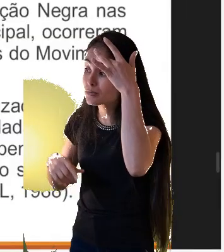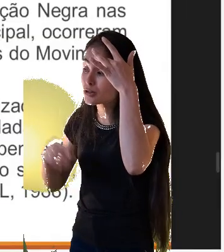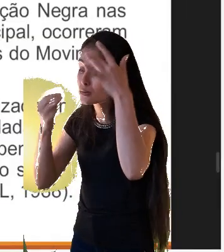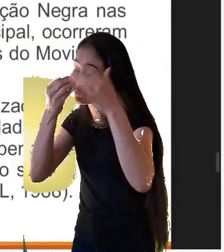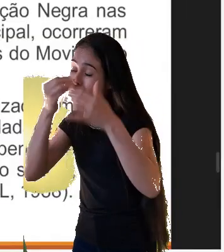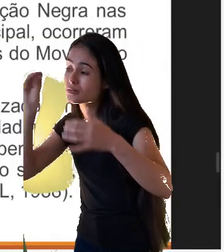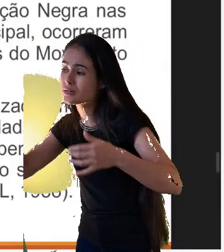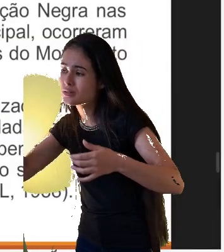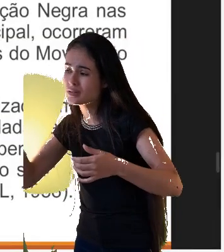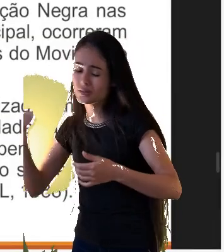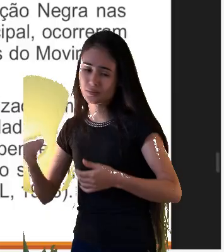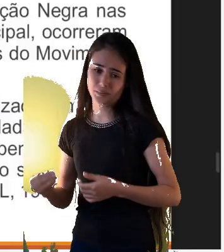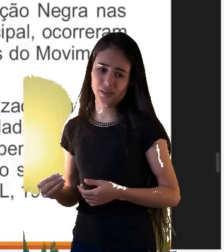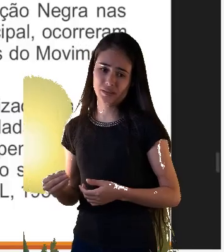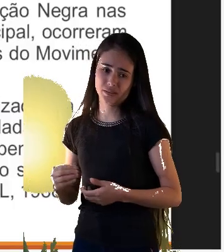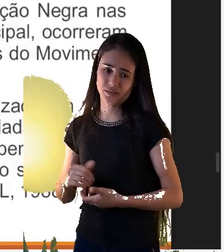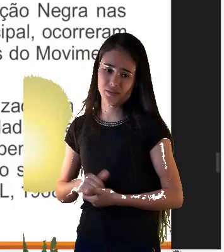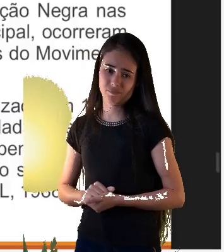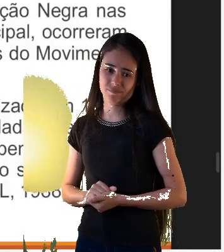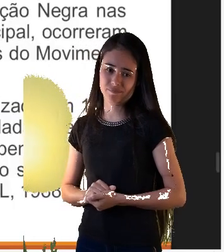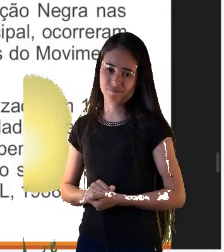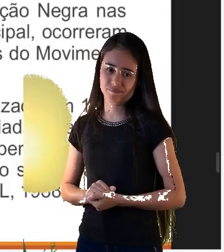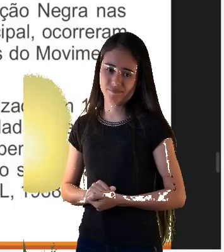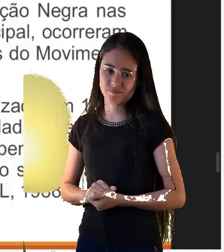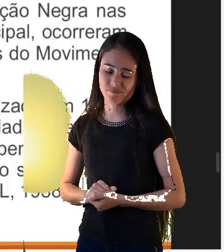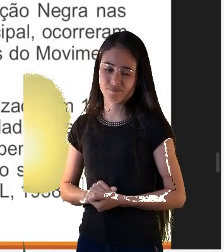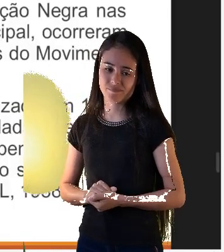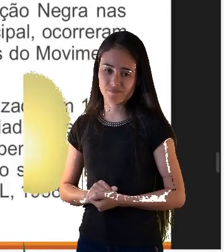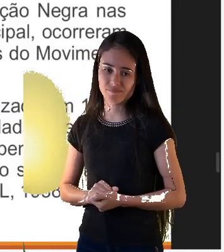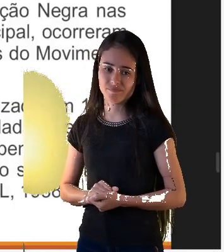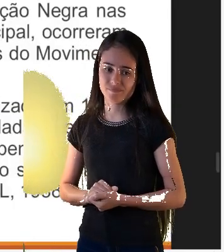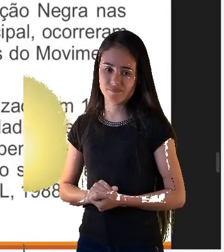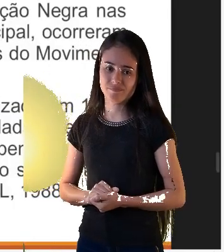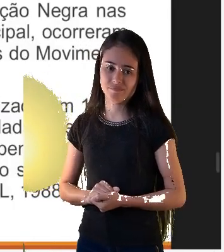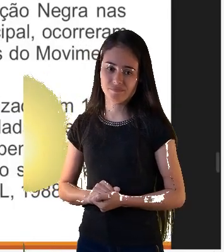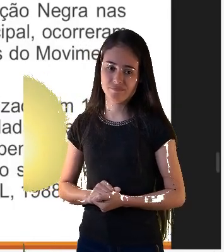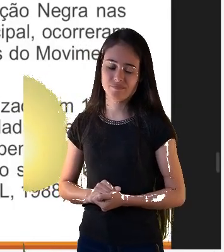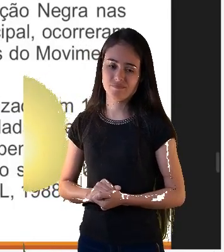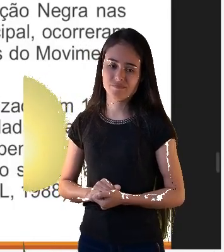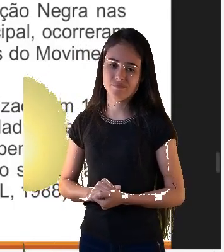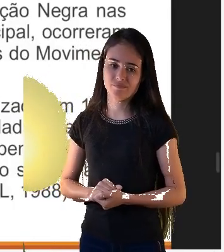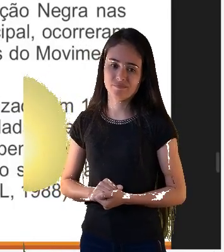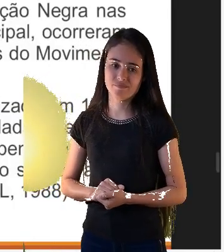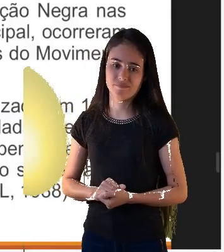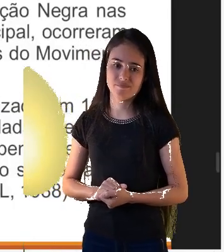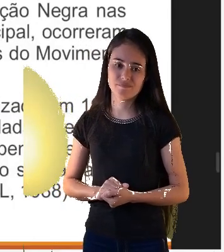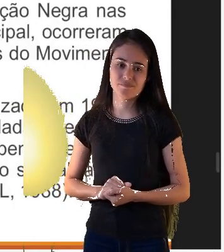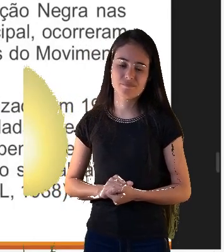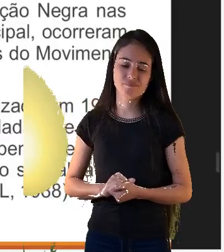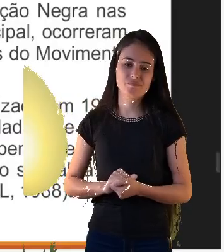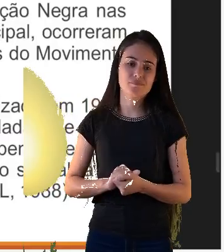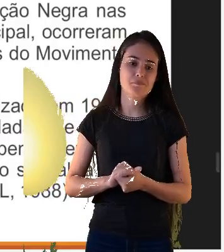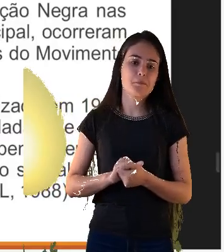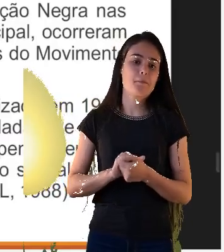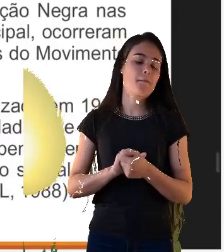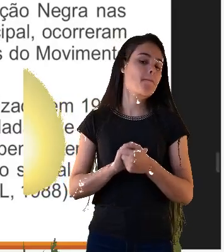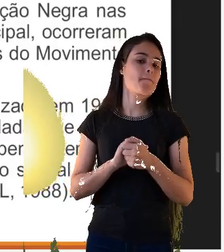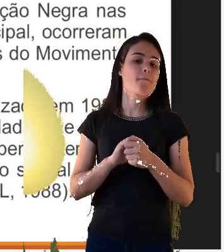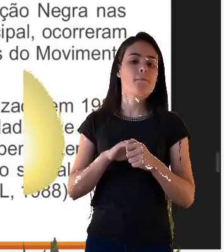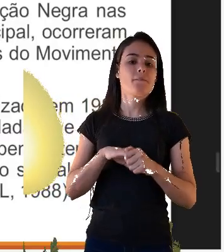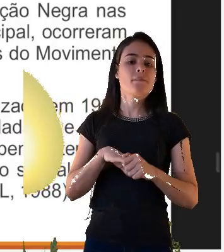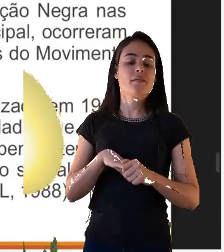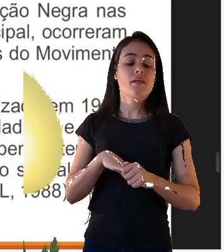a gente fala de população negra. Por mais que hoje a gente já tenha, né, o projeto, como eu já citei para vocês, né,